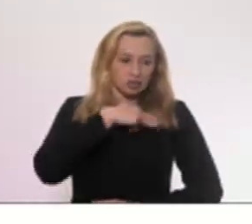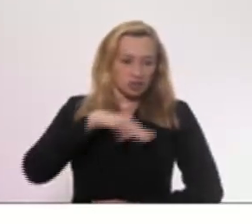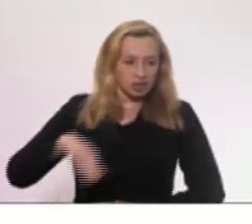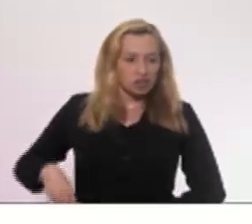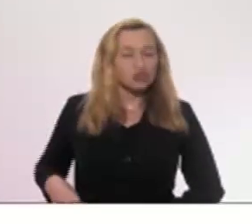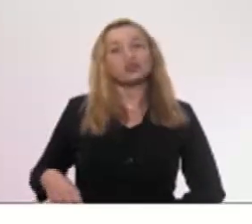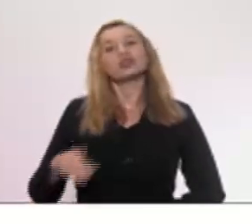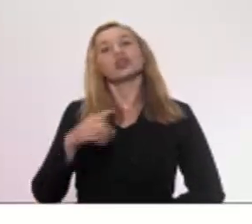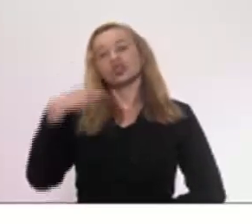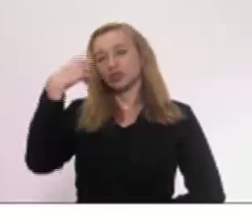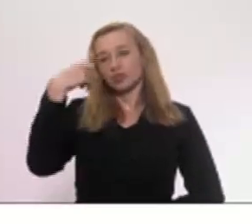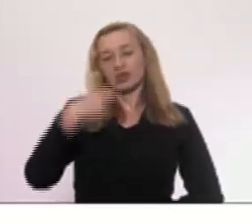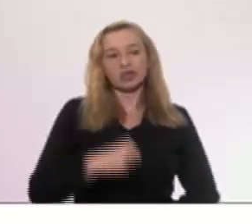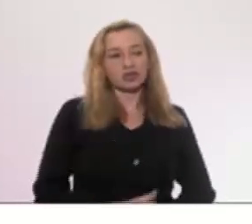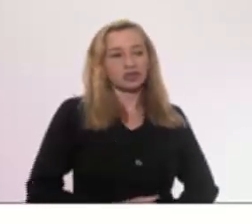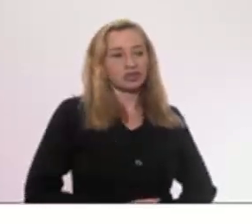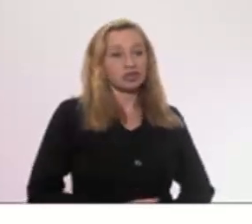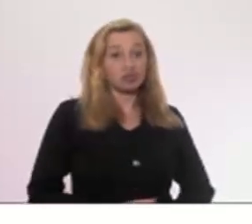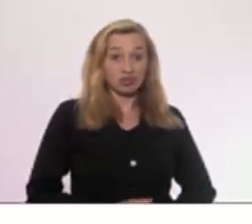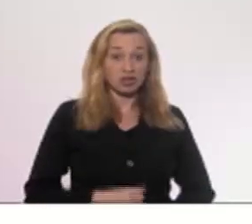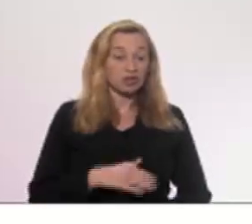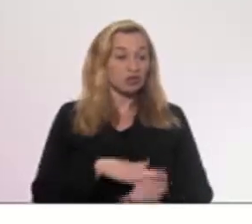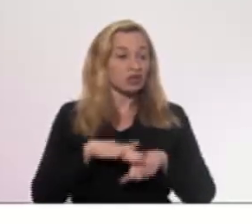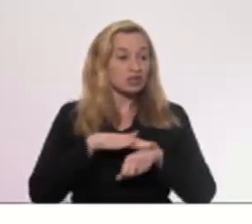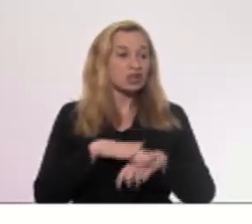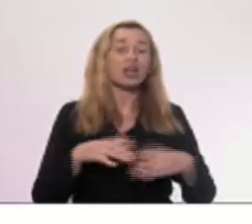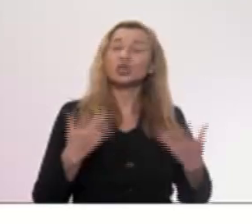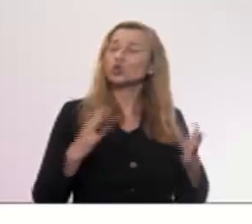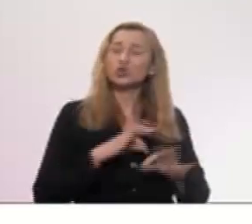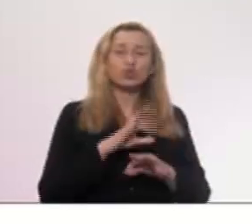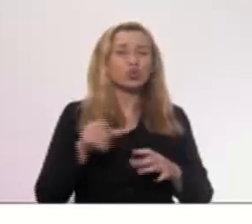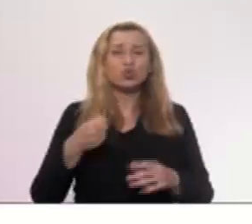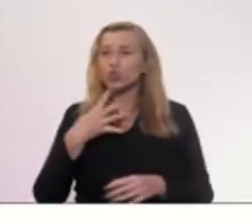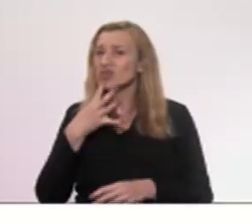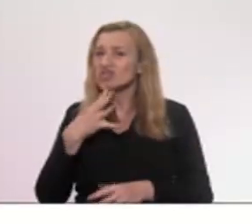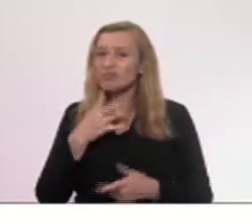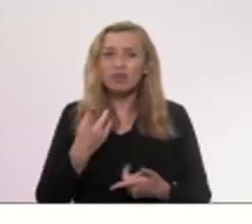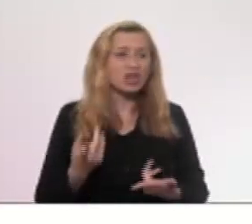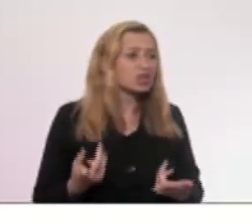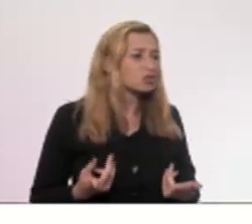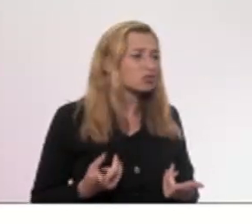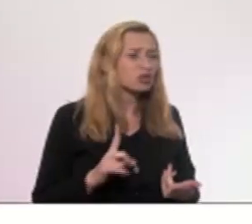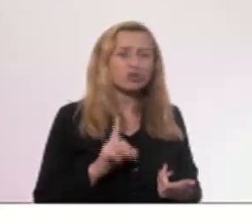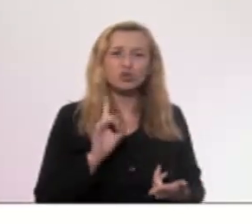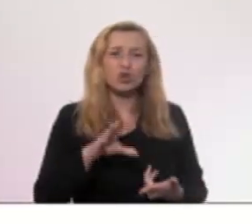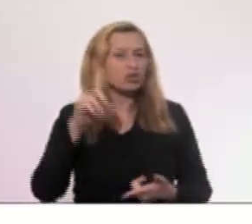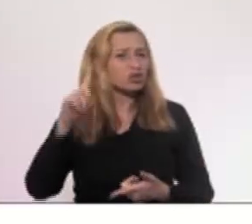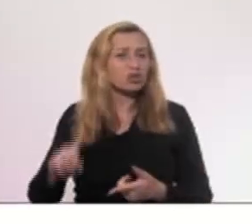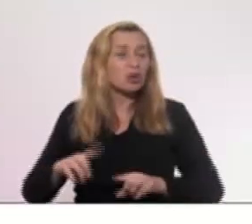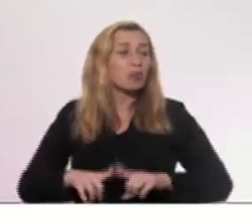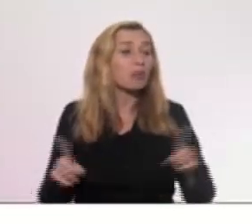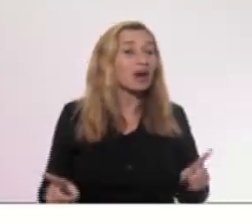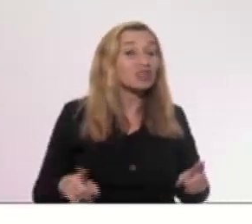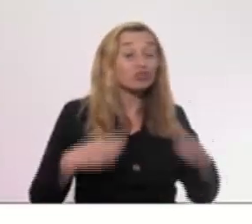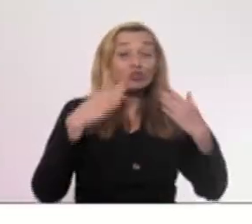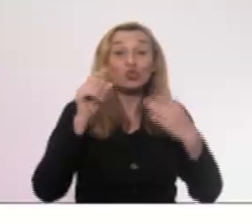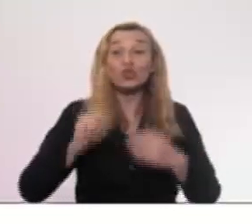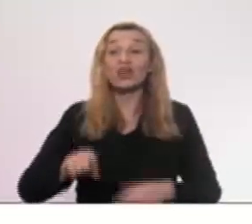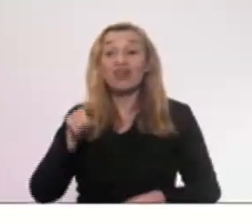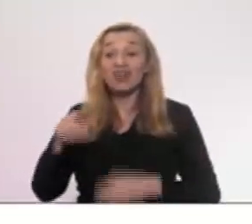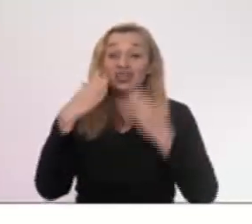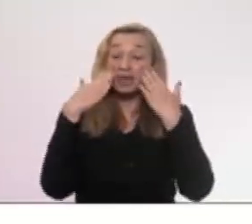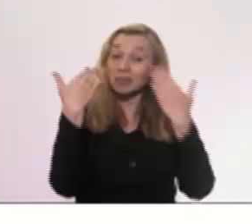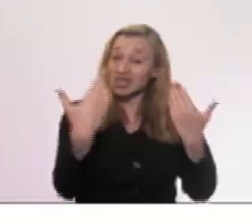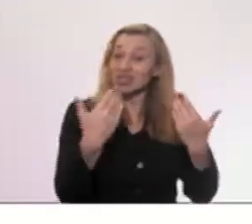dirigida aos reitores. Ou seja, com todo tipo de reconhecimento, não aos reitores pessoalmente, mas ao que eles representam, as